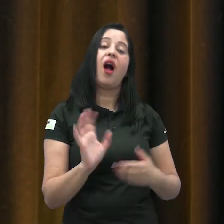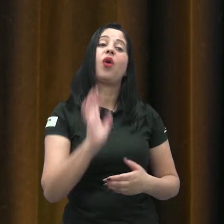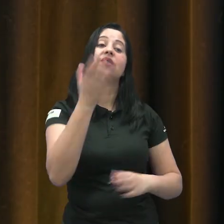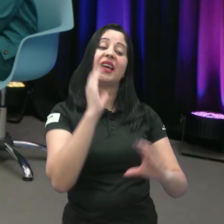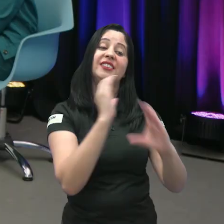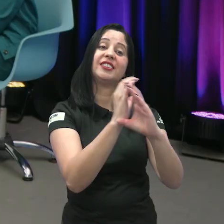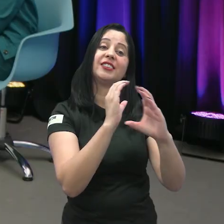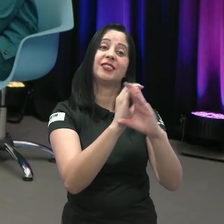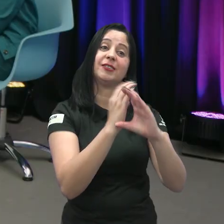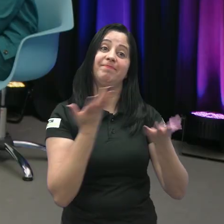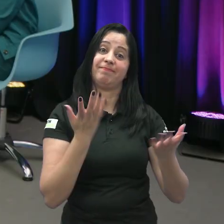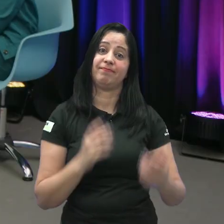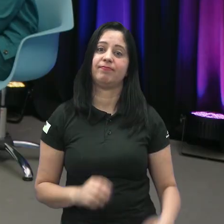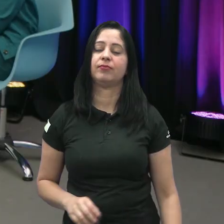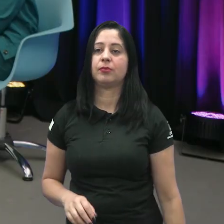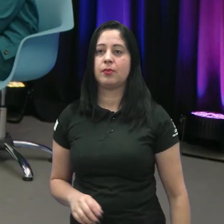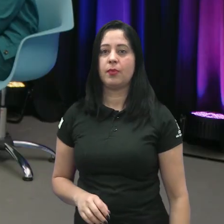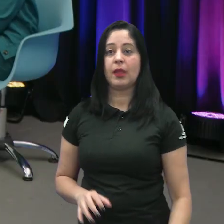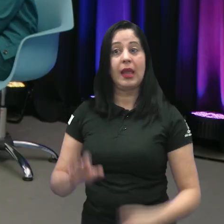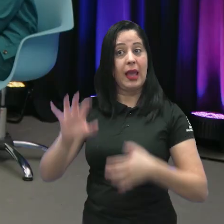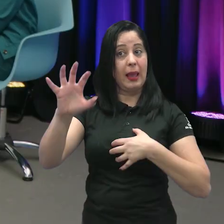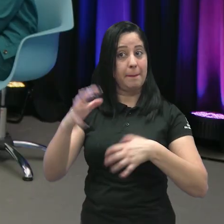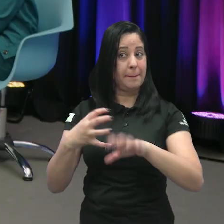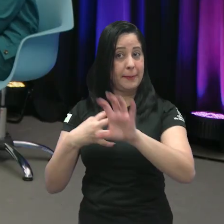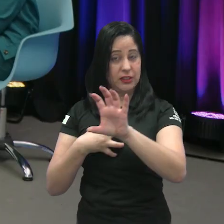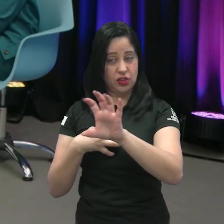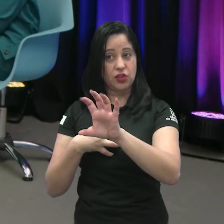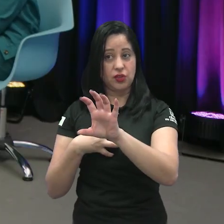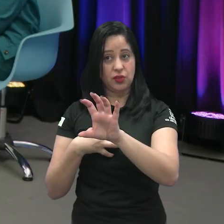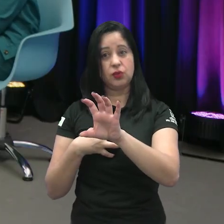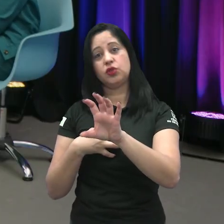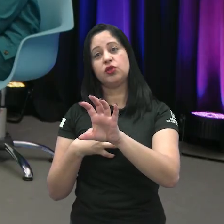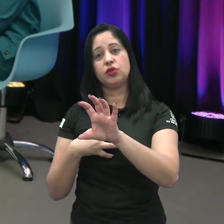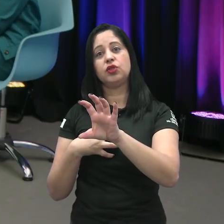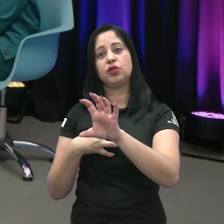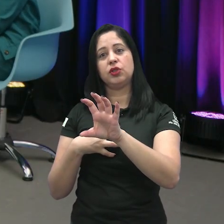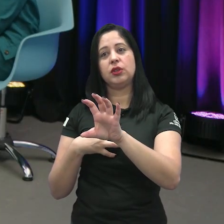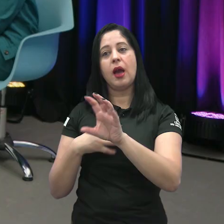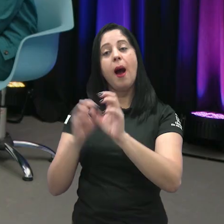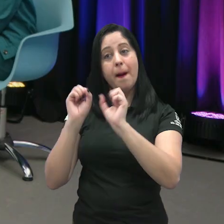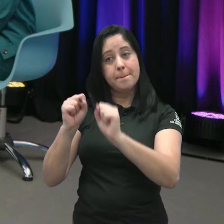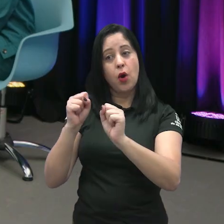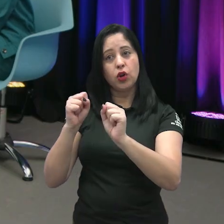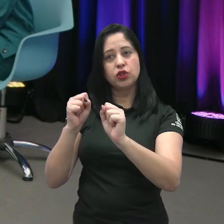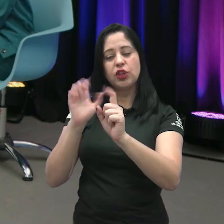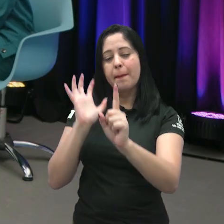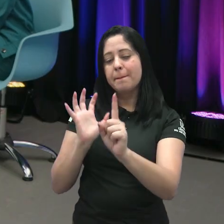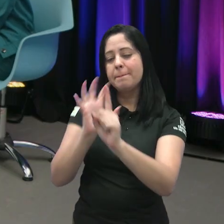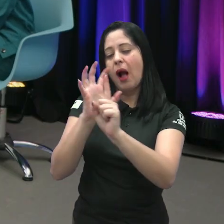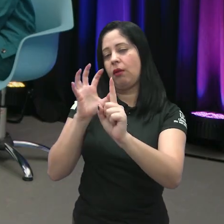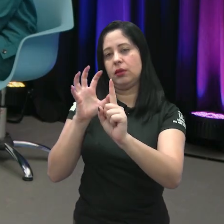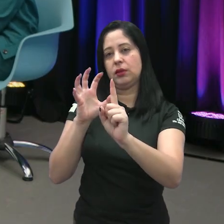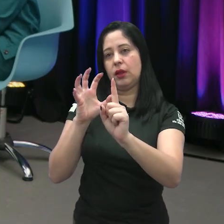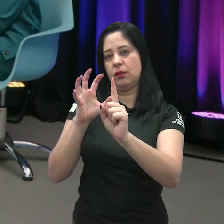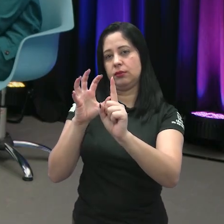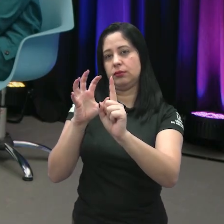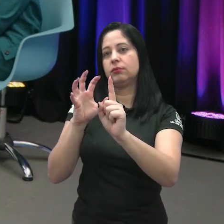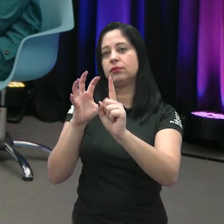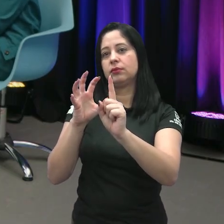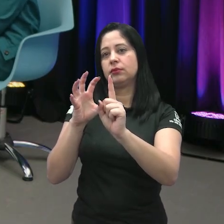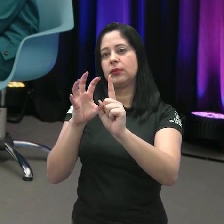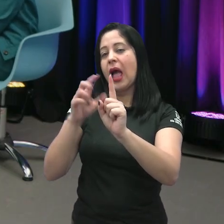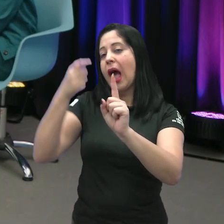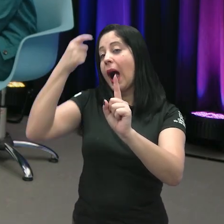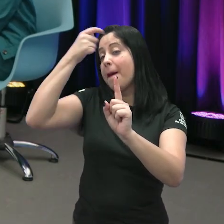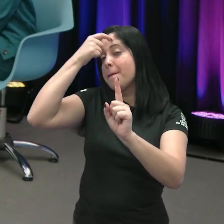falha. Sol, como que a empatia ela pode impactar positivamente a saúde mental